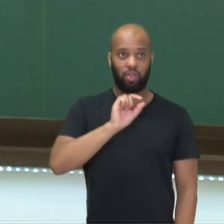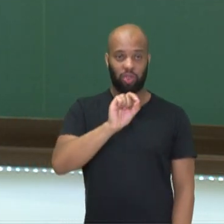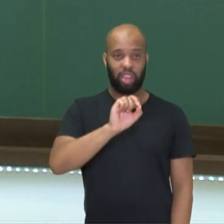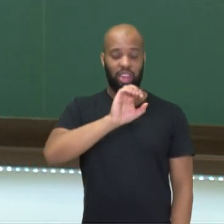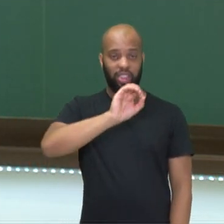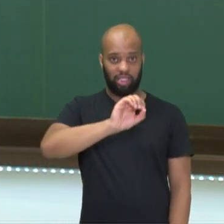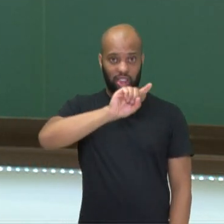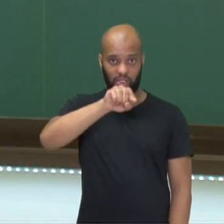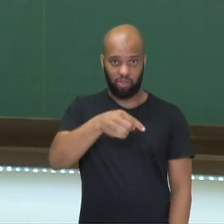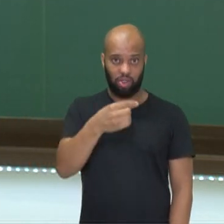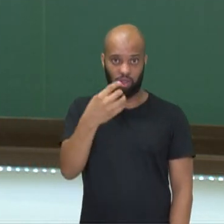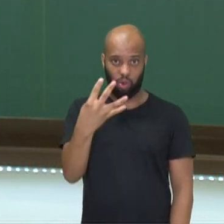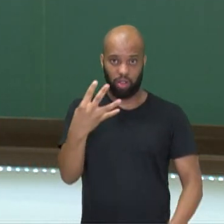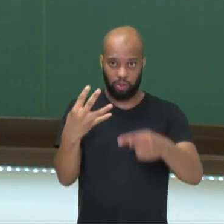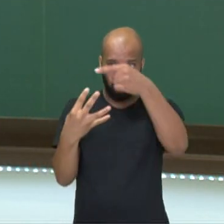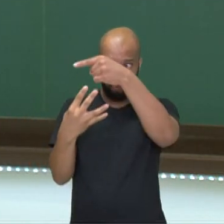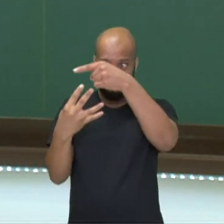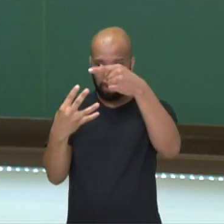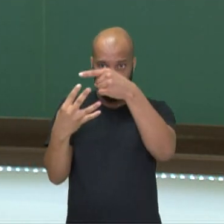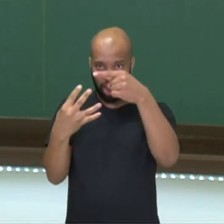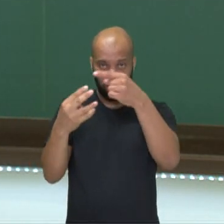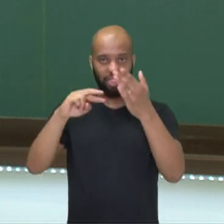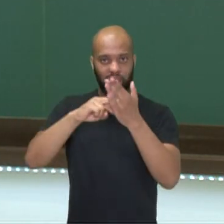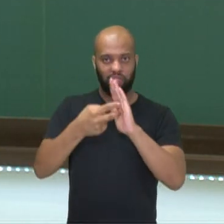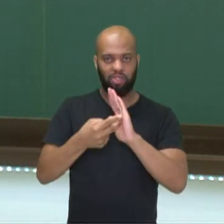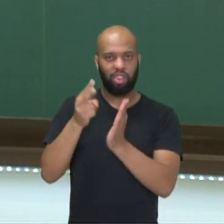está sendo repetido. Tá bom?